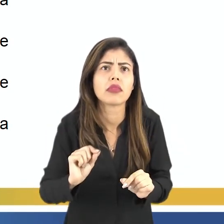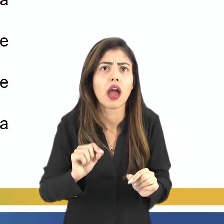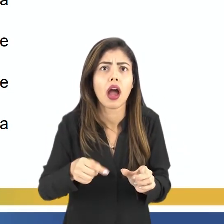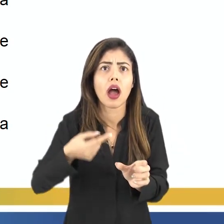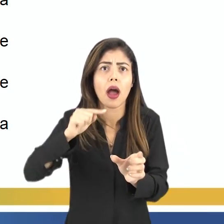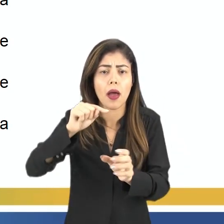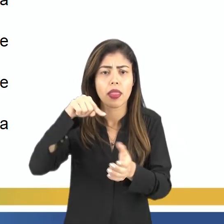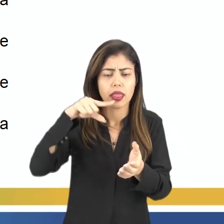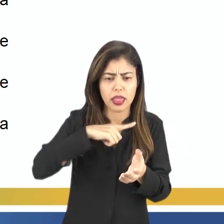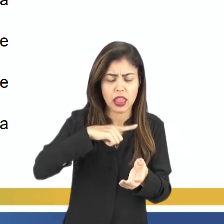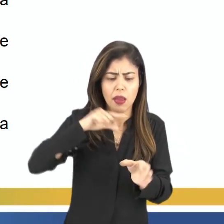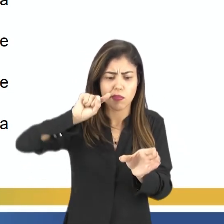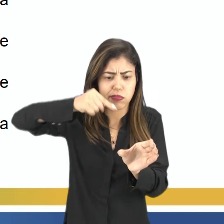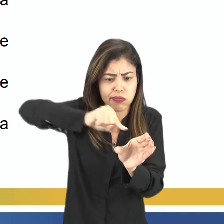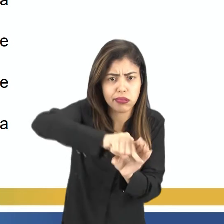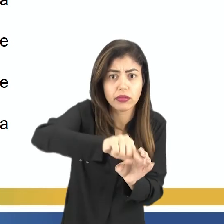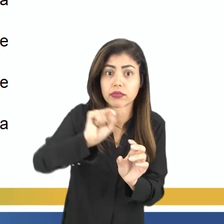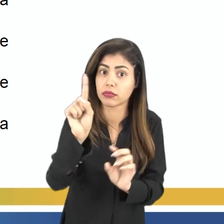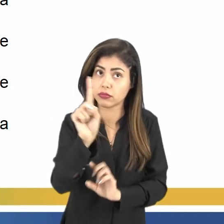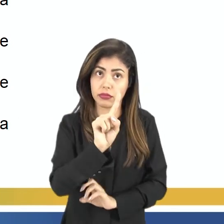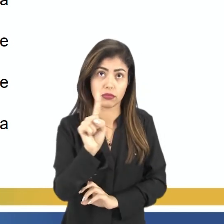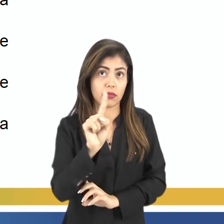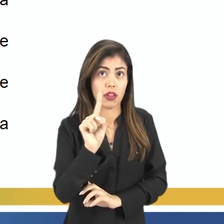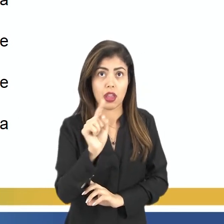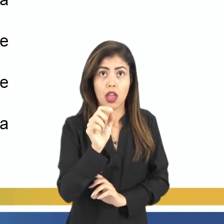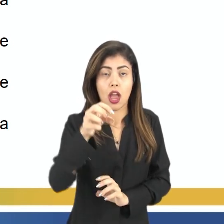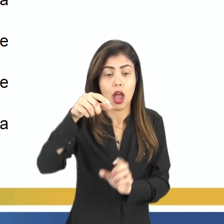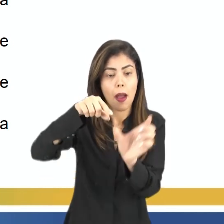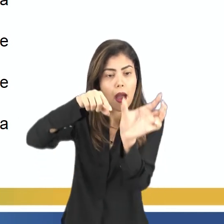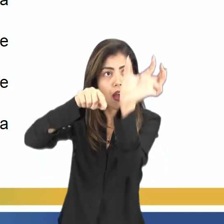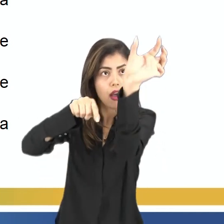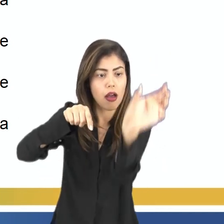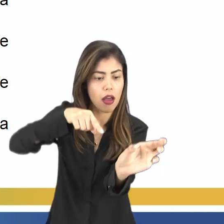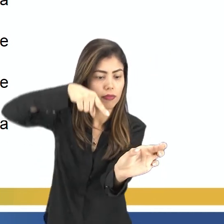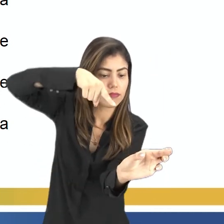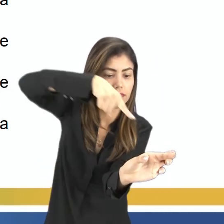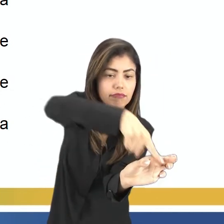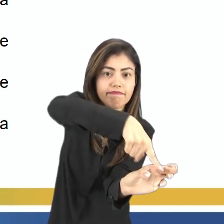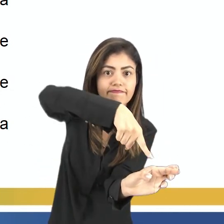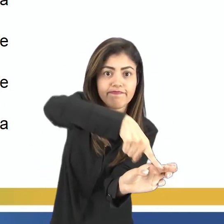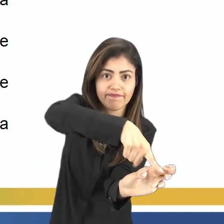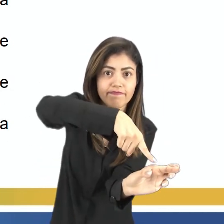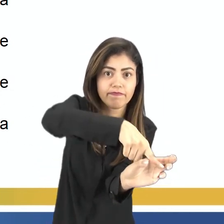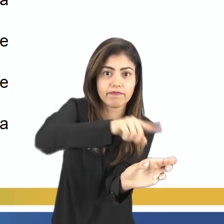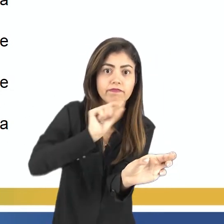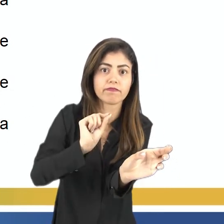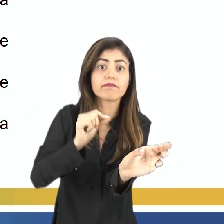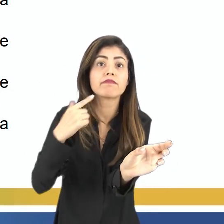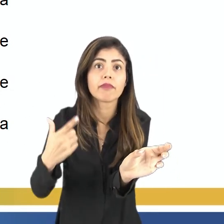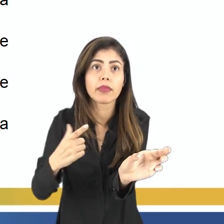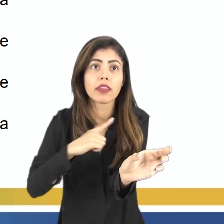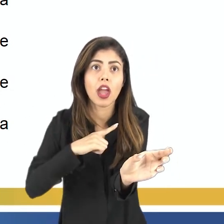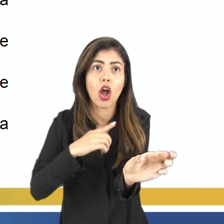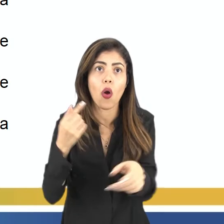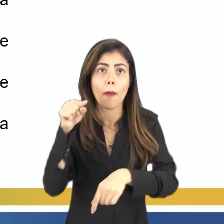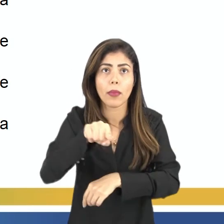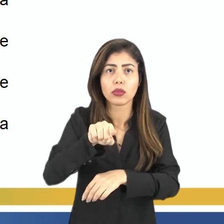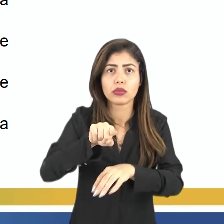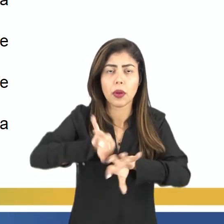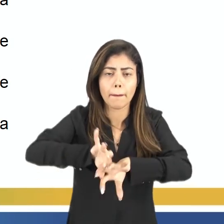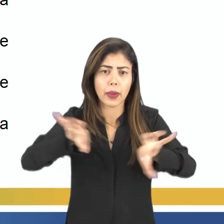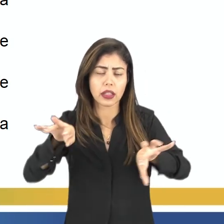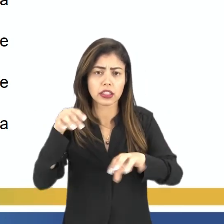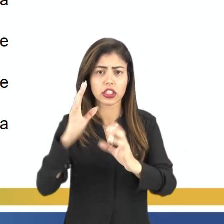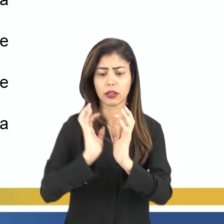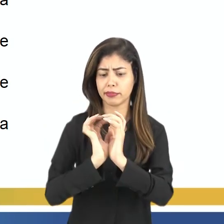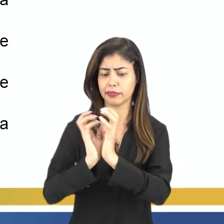onde passa a medula óssea? Não. A medula óssea vai passar dentro das vértebras. São os pontos de origem dos pares de nervos? Não,